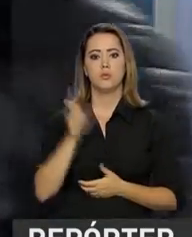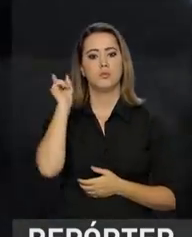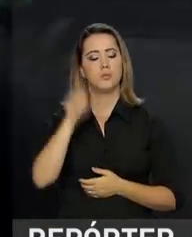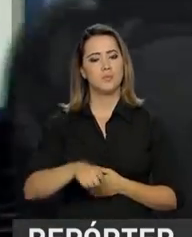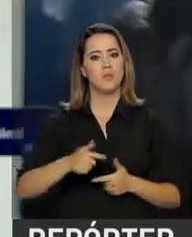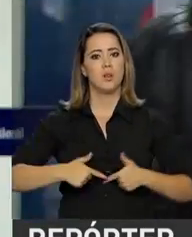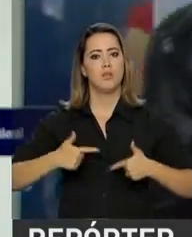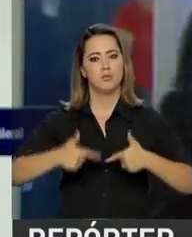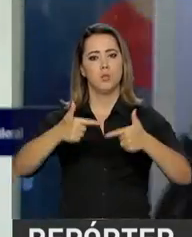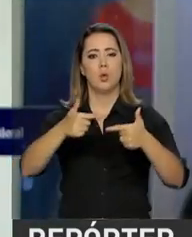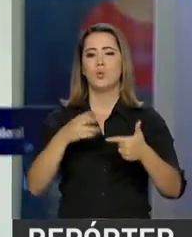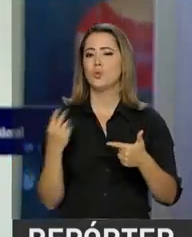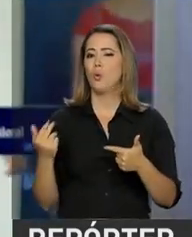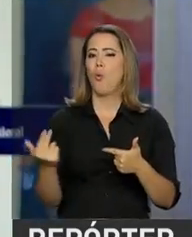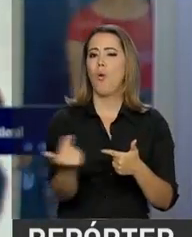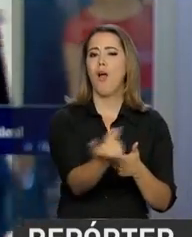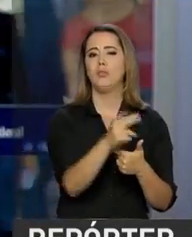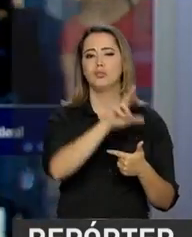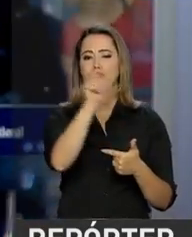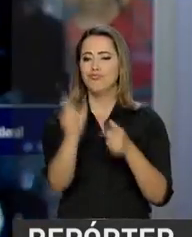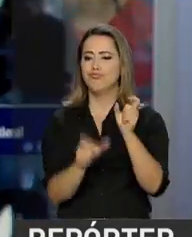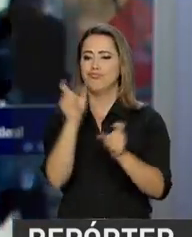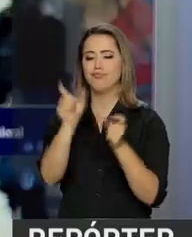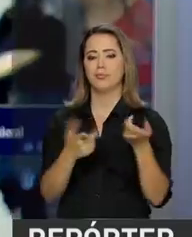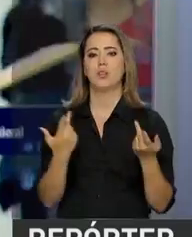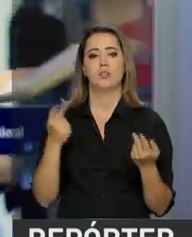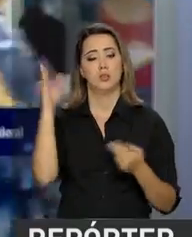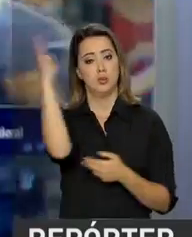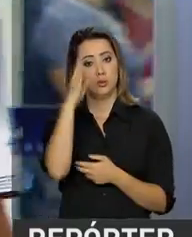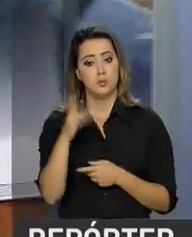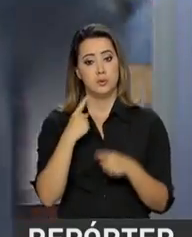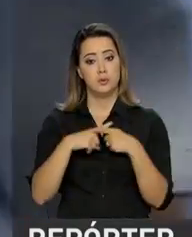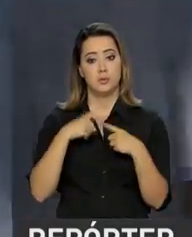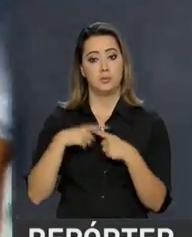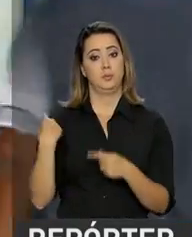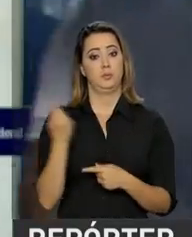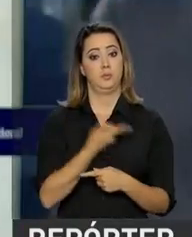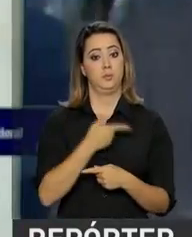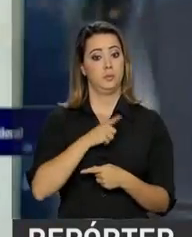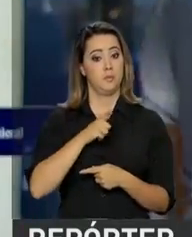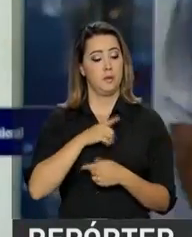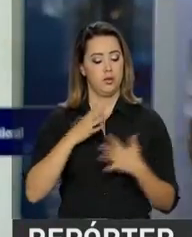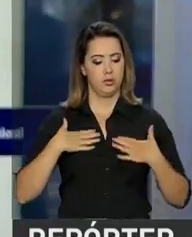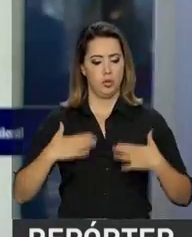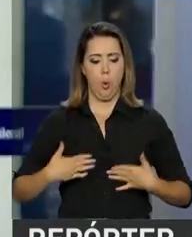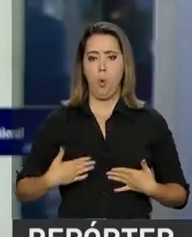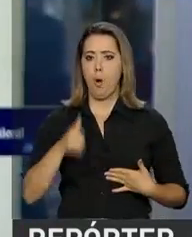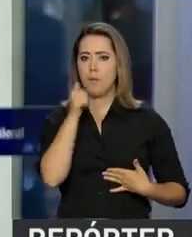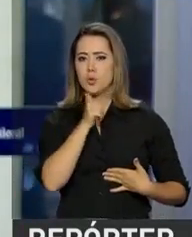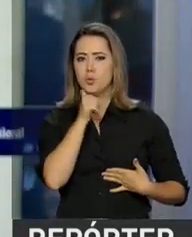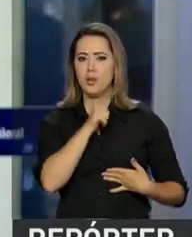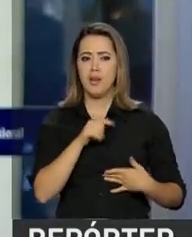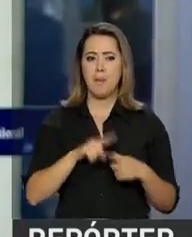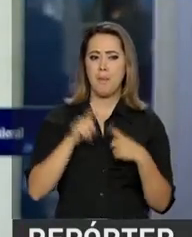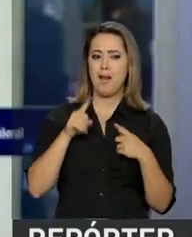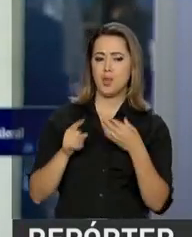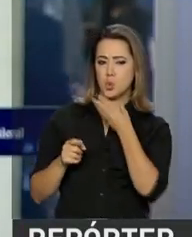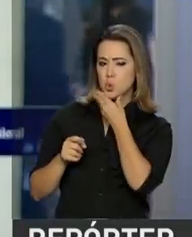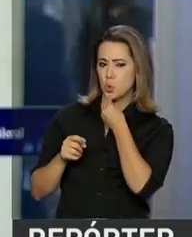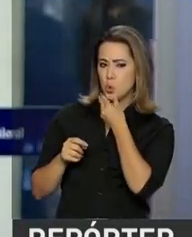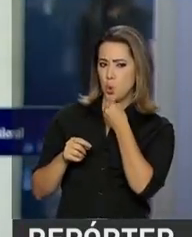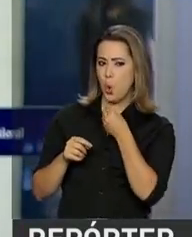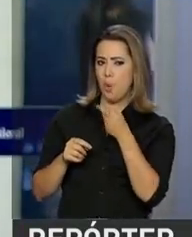muitas transexuais e travestis no Brasil porque a gente ter o corpo feminino e ser chamada por um nome